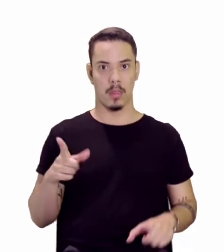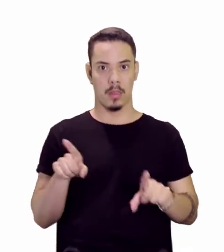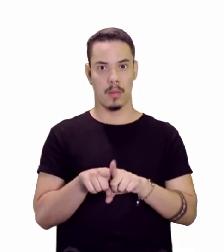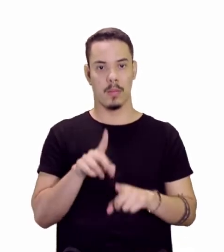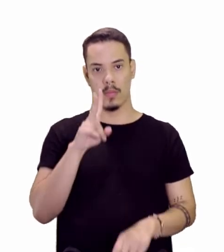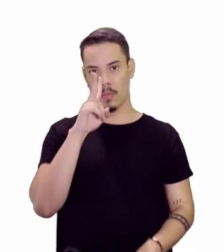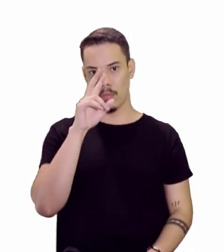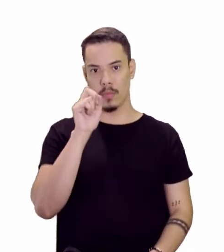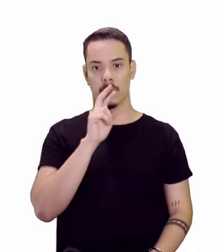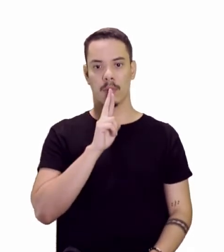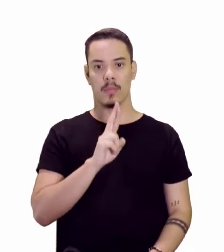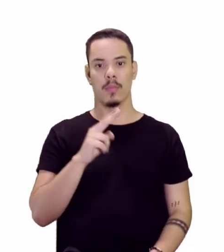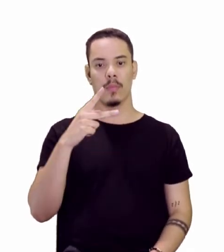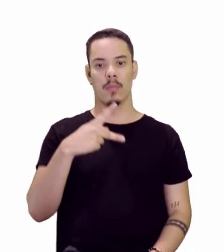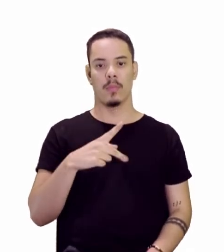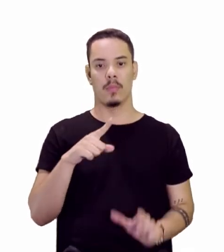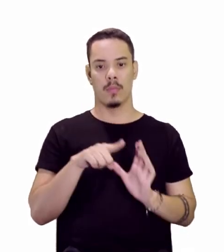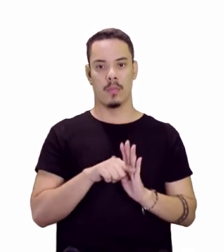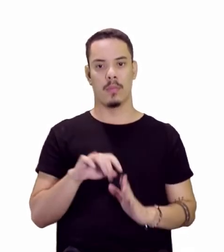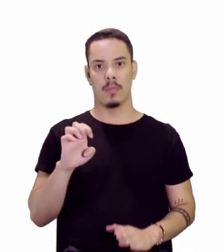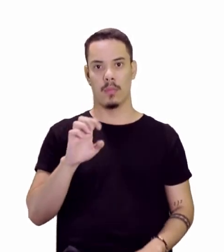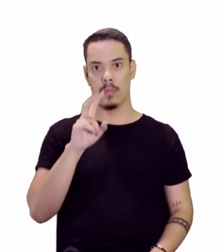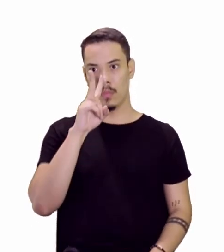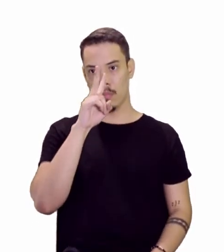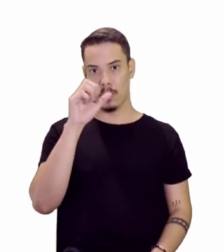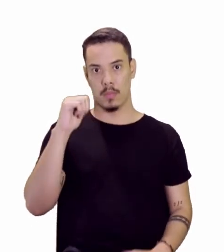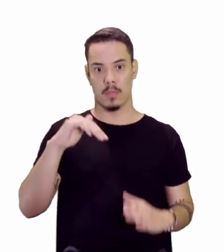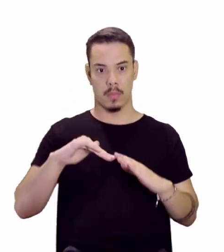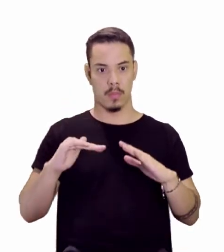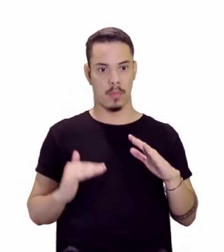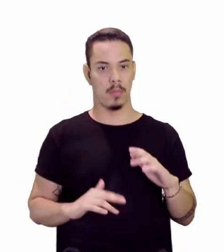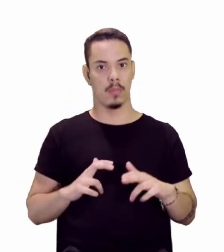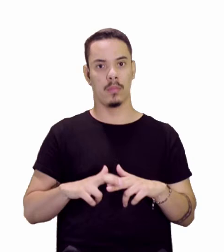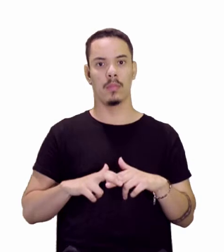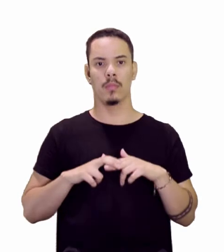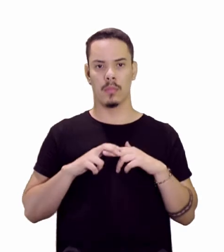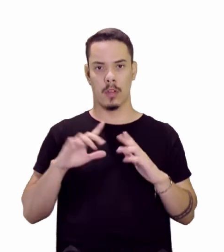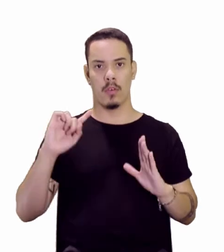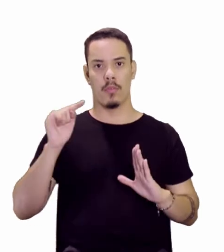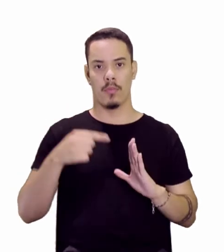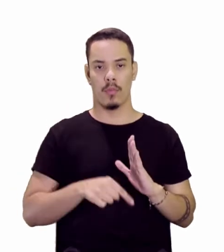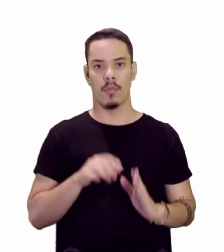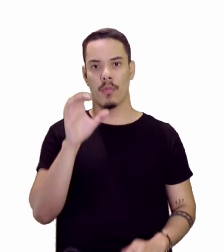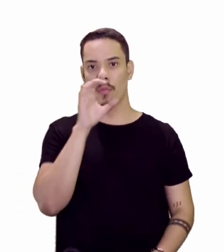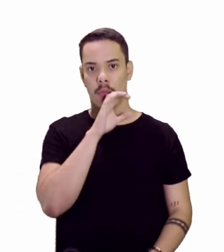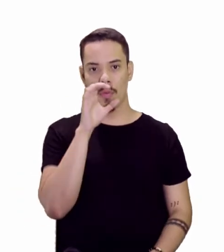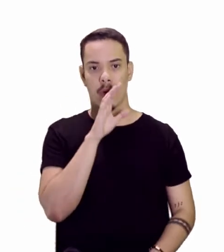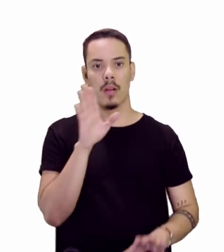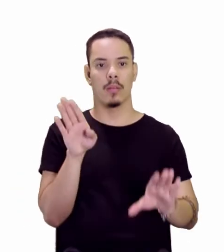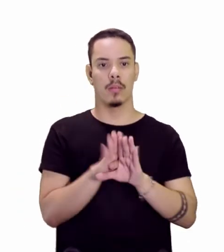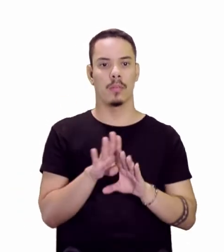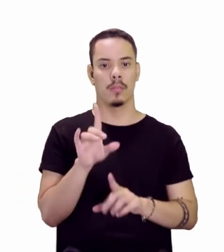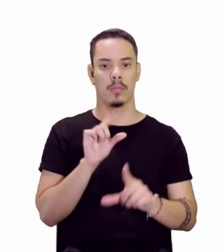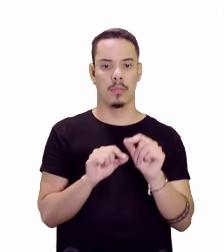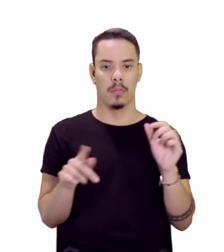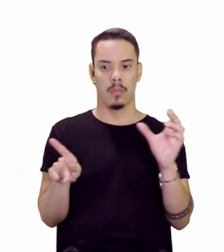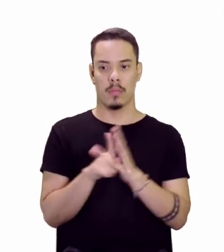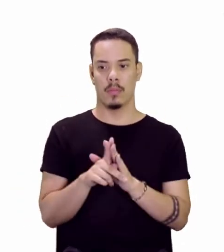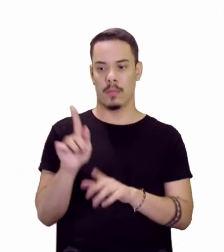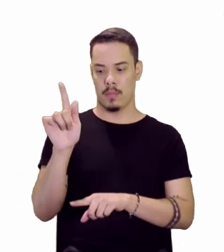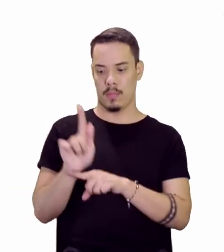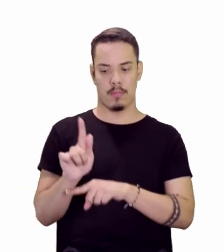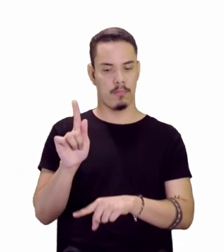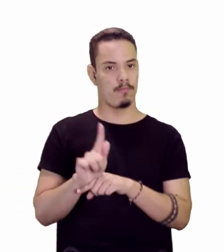força resultante. P menos E vai ter uma força para baixo, portanto ele vai afundar. Vai ter velocidade, velocidade, a aceleração na gravidade vai fazer ele